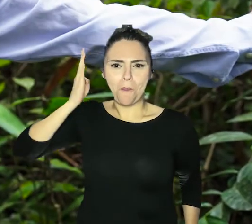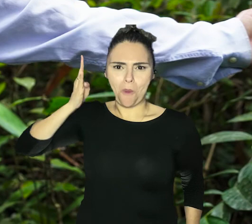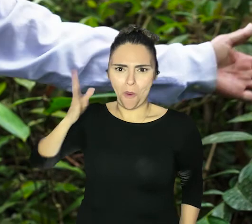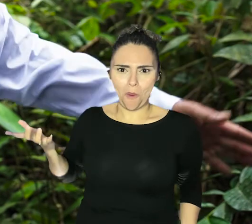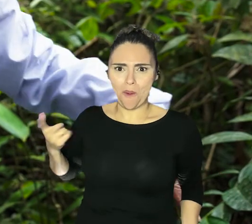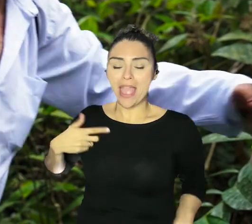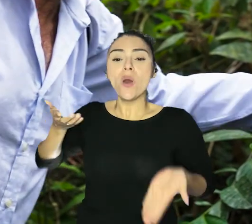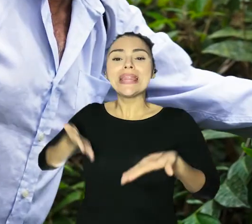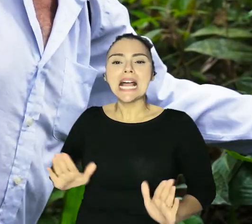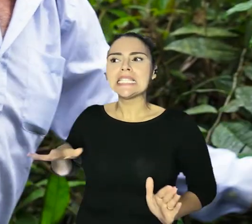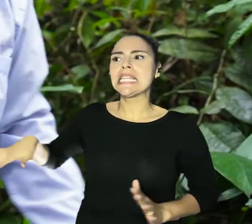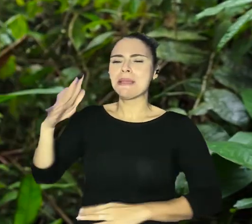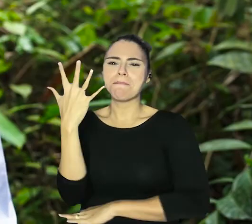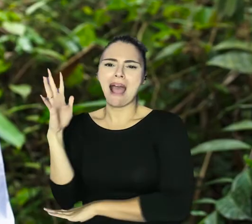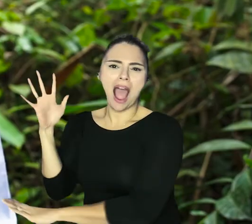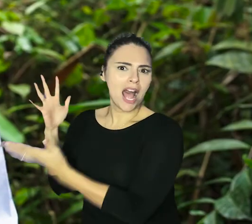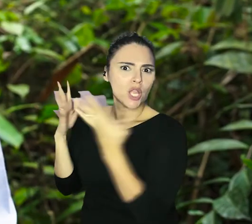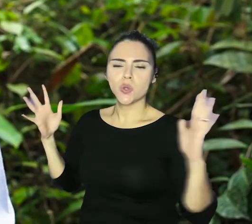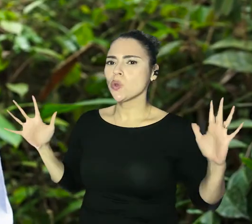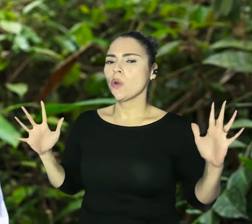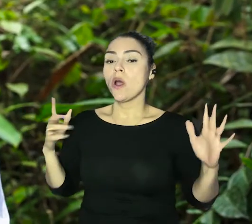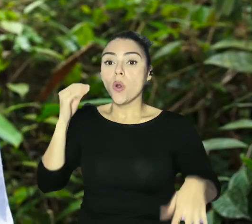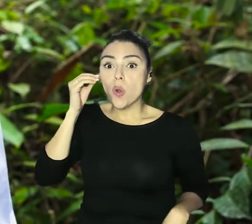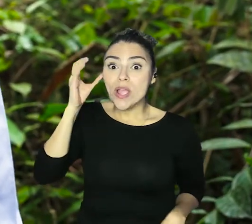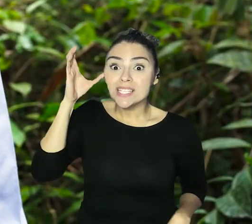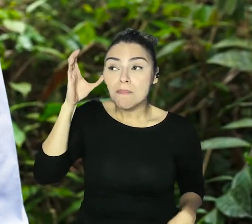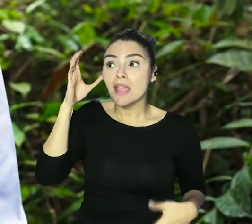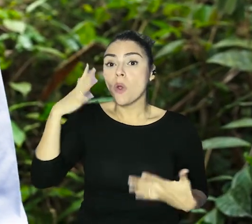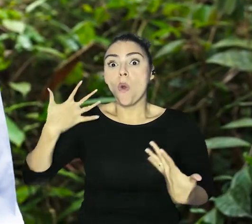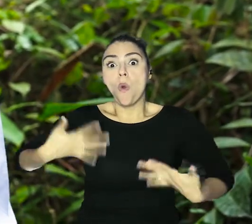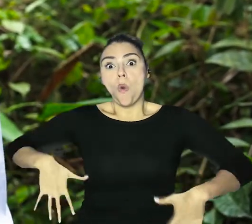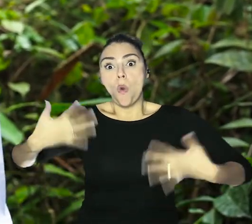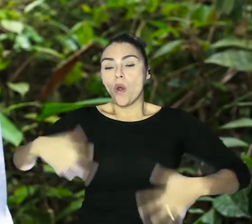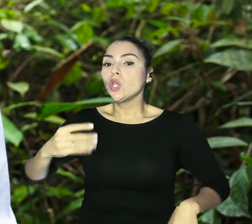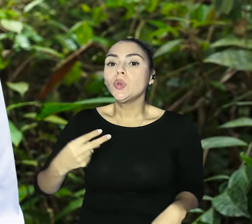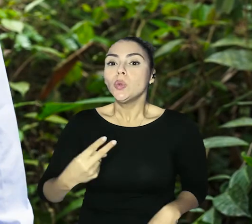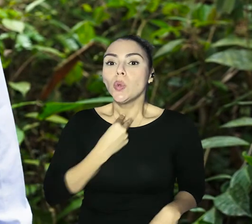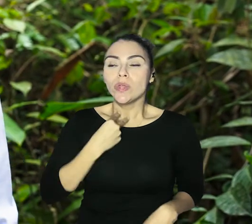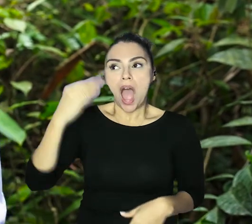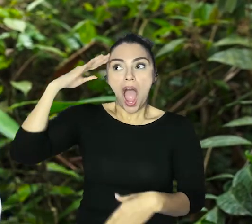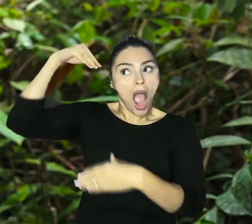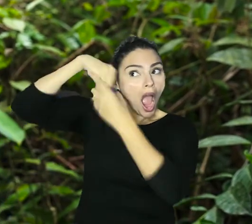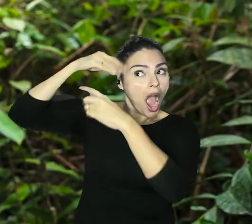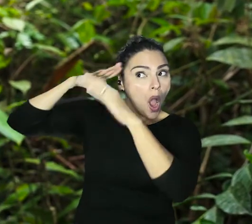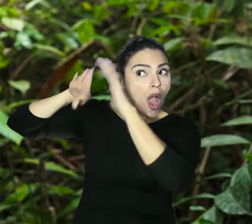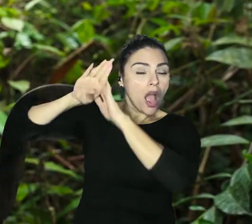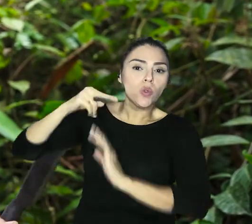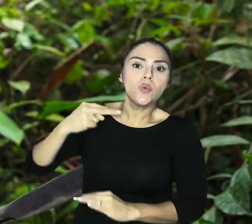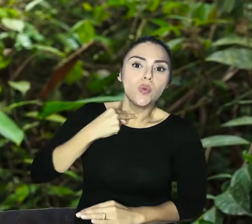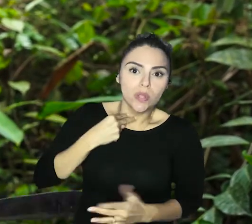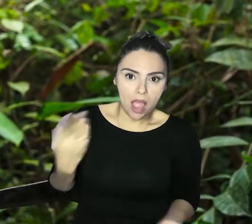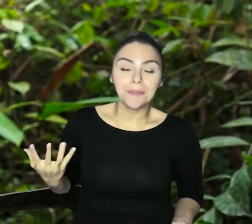nasci no mato, eu sou bicho do mato. O conhecimento é tão grande que não cabe dentro, não cabe aqui. E o pessoal